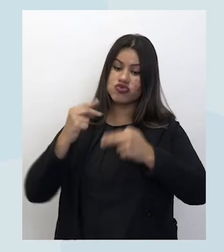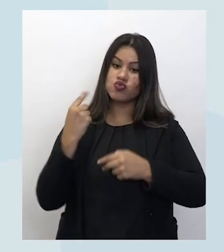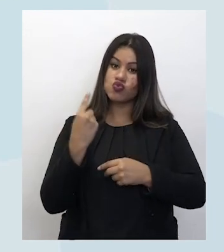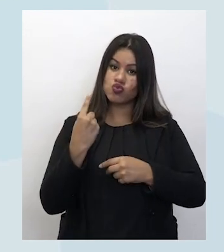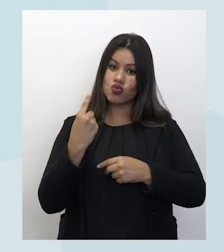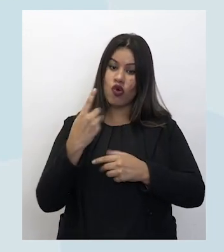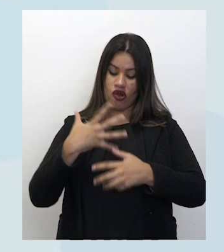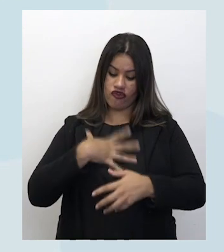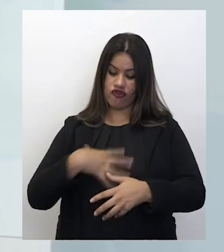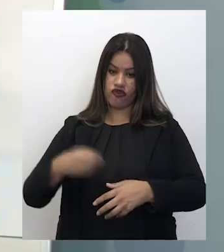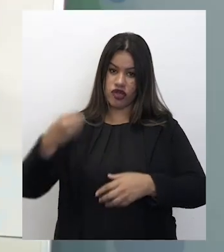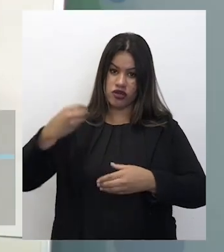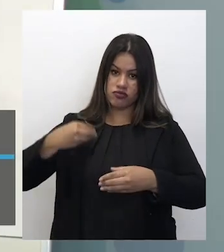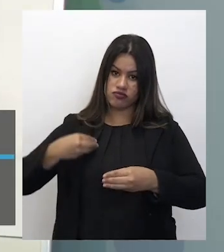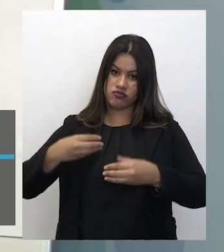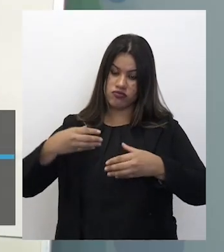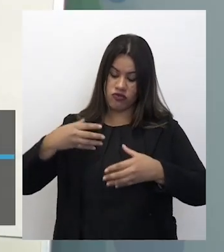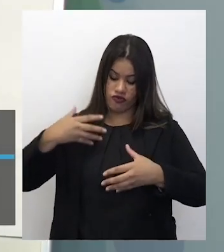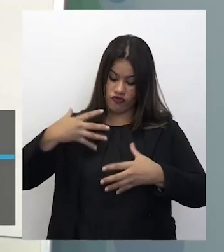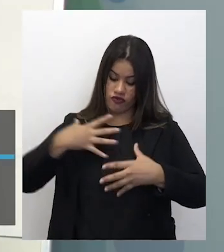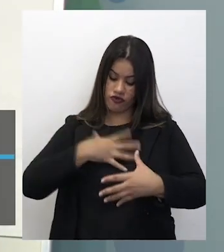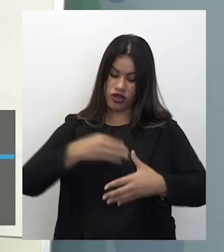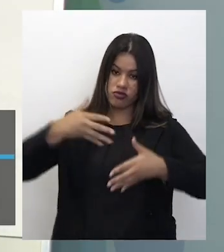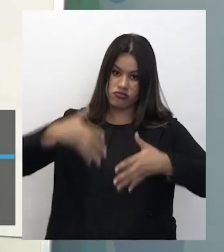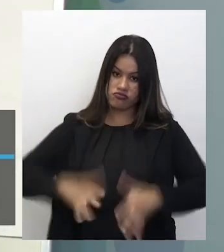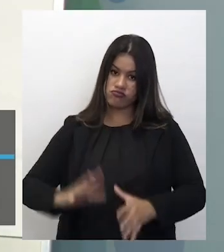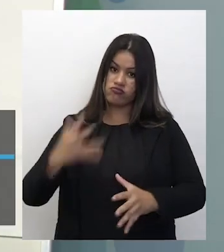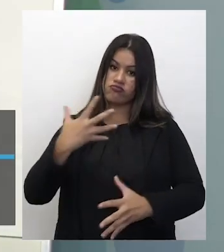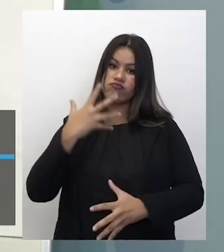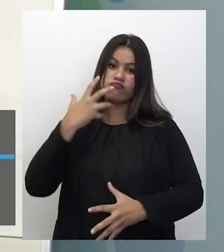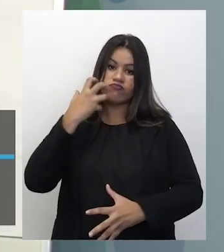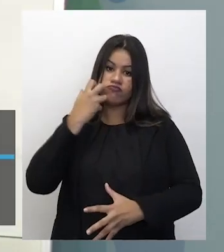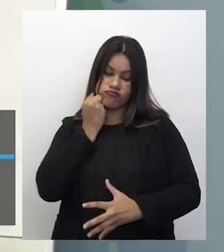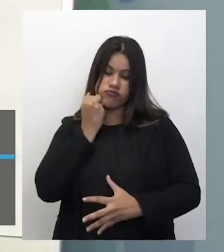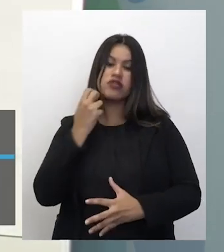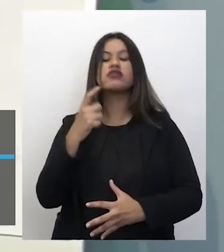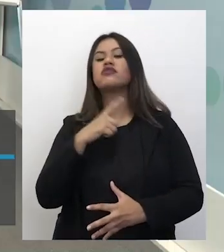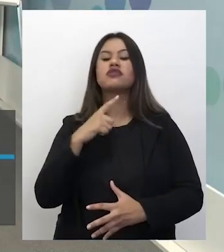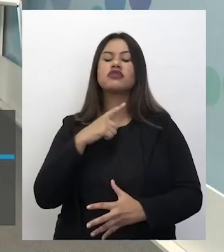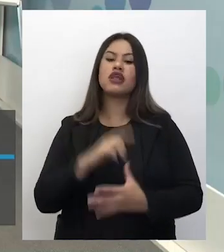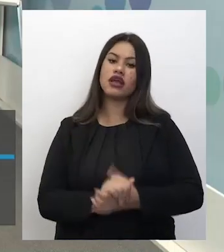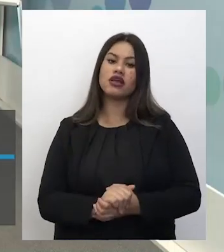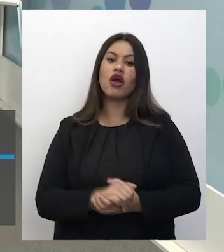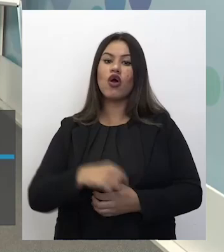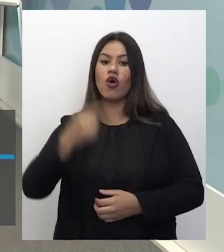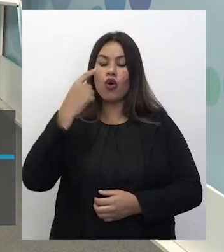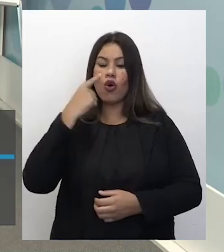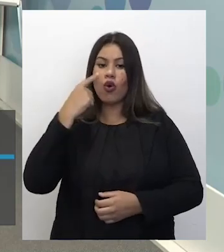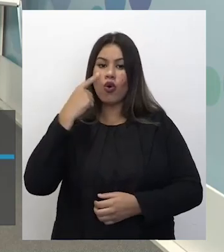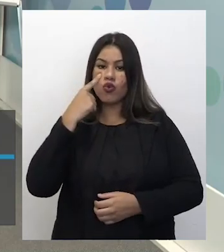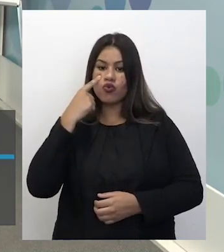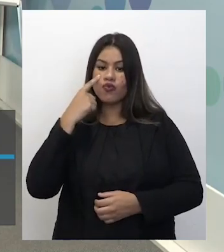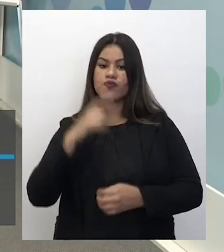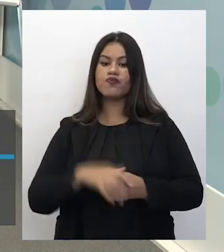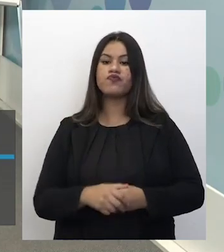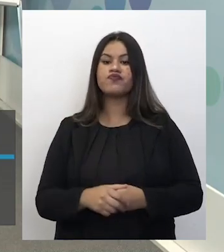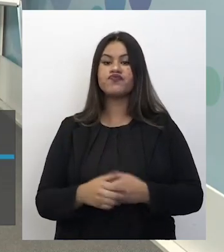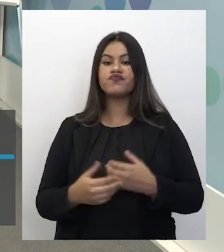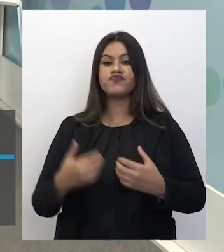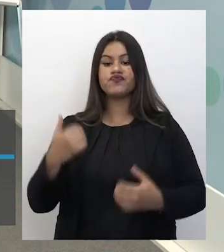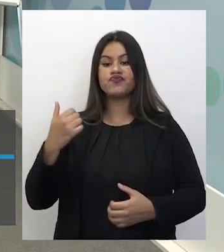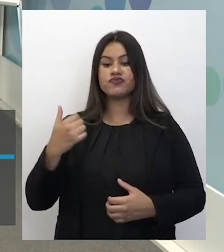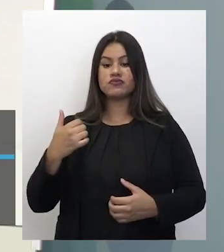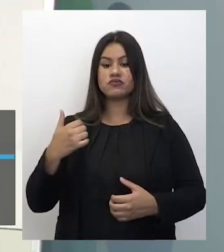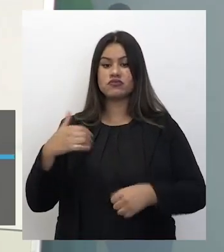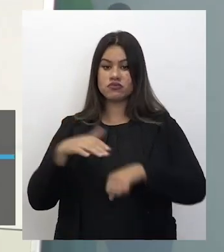isso significa, professor? Vamos recordar, então? Olha só, se eu falo que uma pessoa... Eu vou